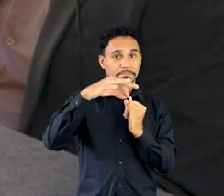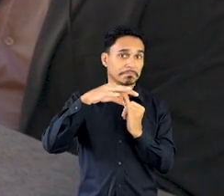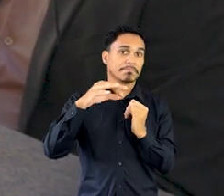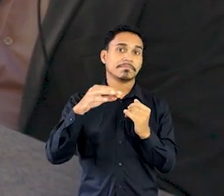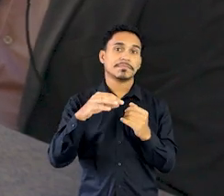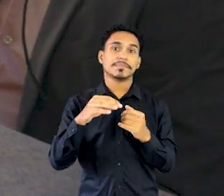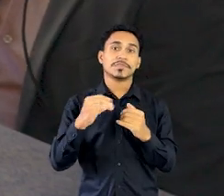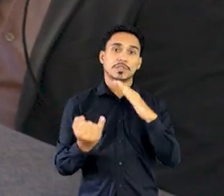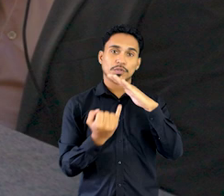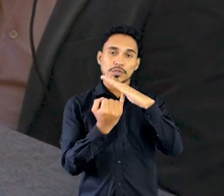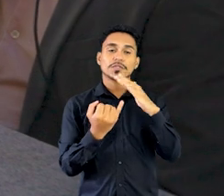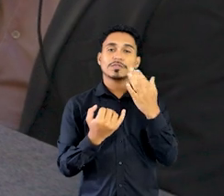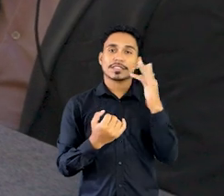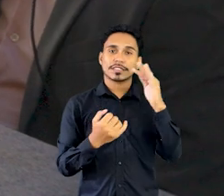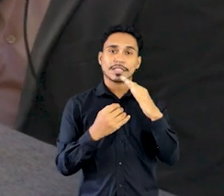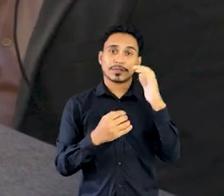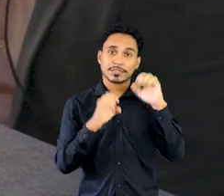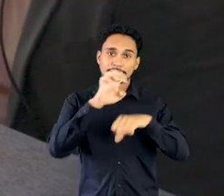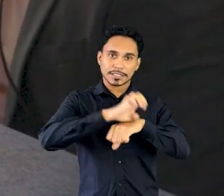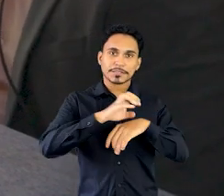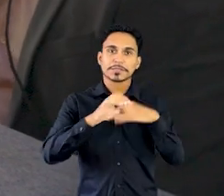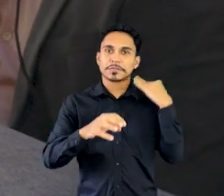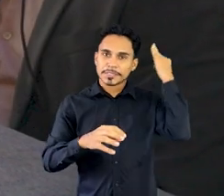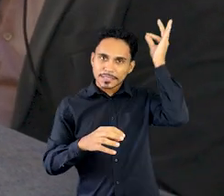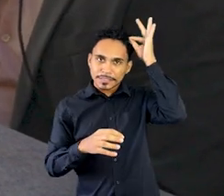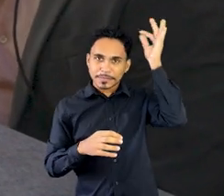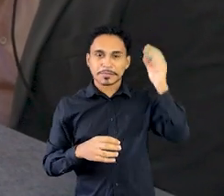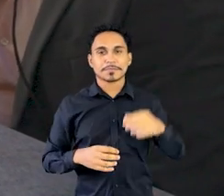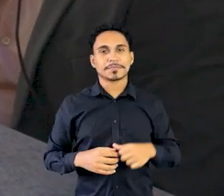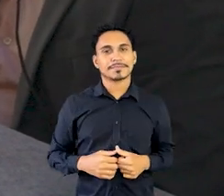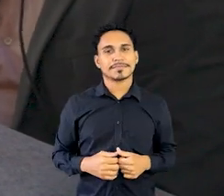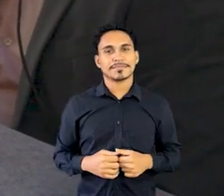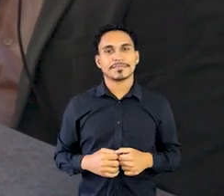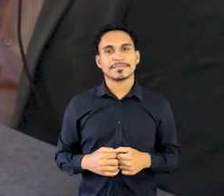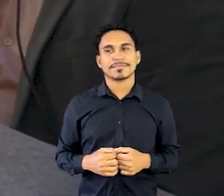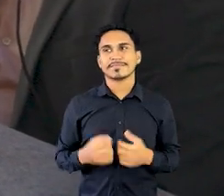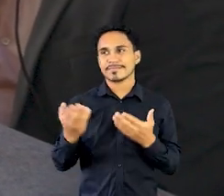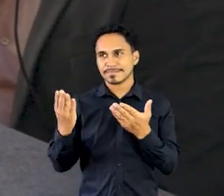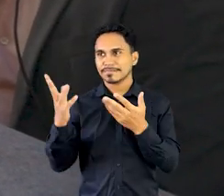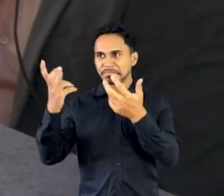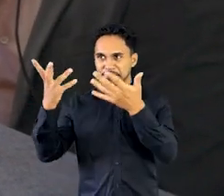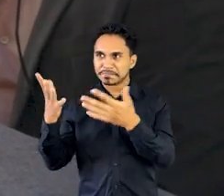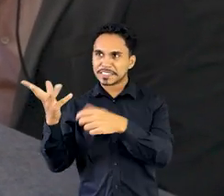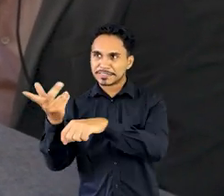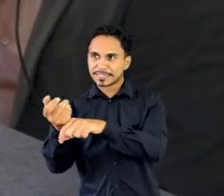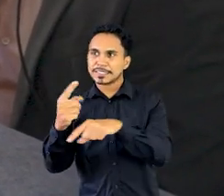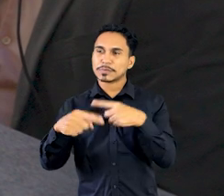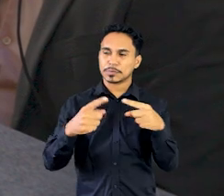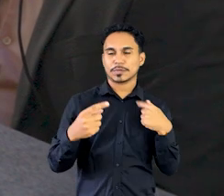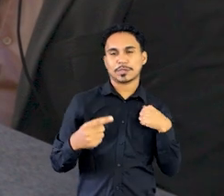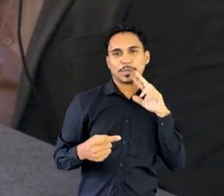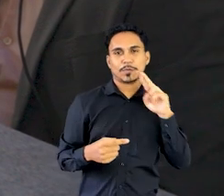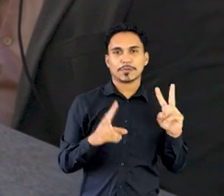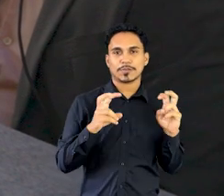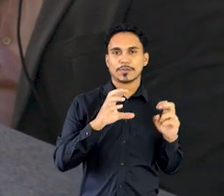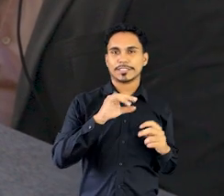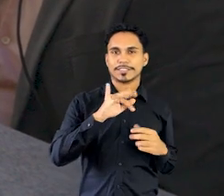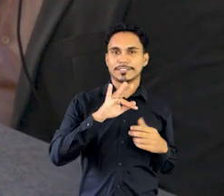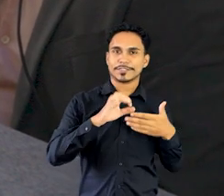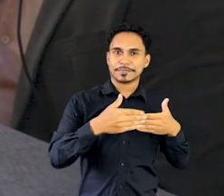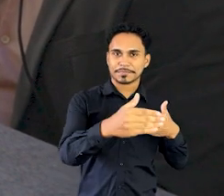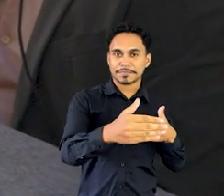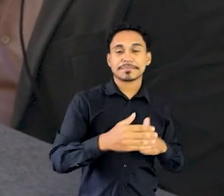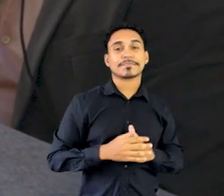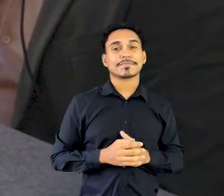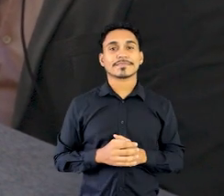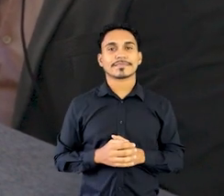Santo qu começar pelo evento deixa Fernanda falar um pouquinho do evento a eu complemento e falo sobre a leitura aqui que a gente tem do conim então